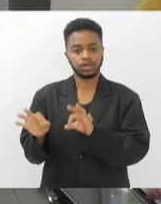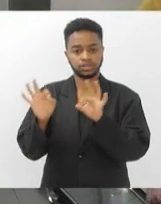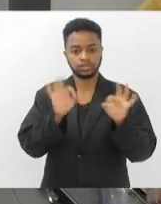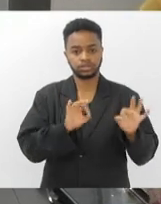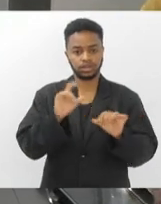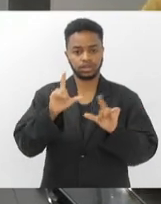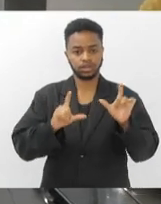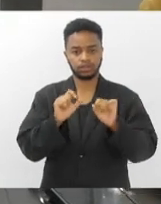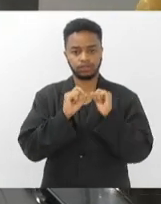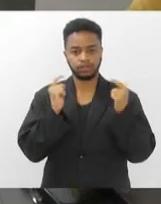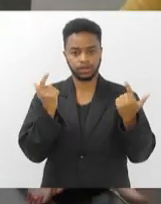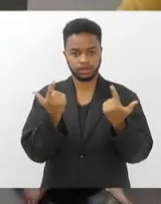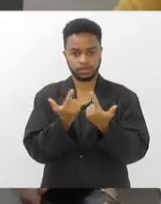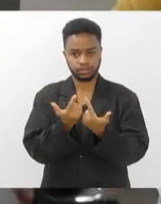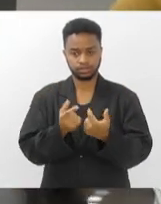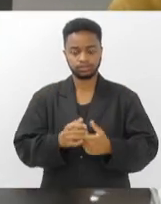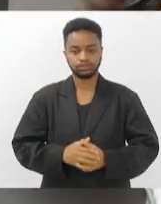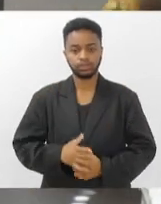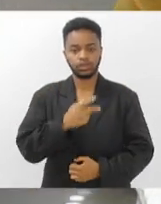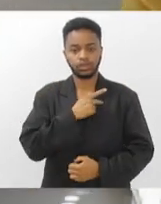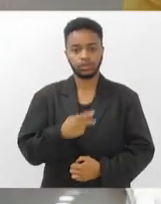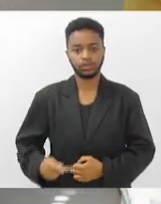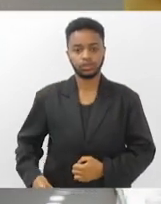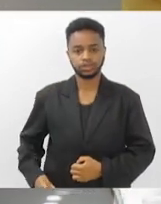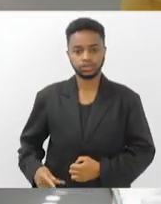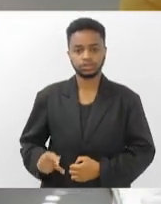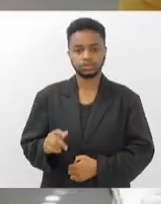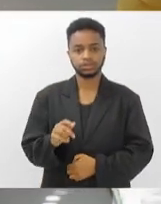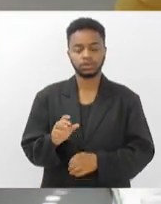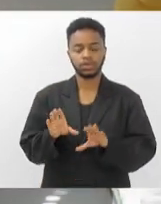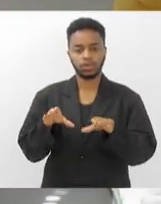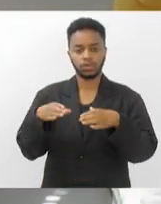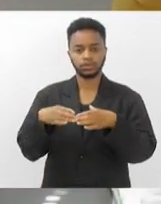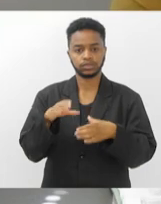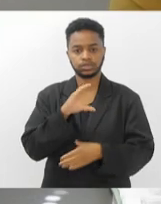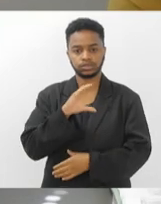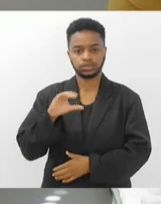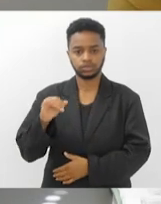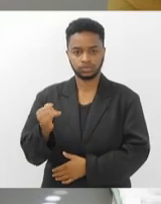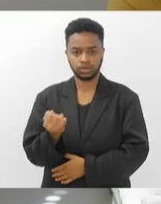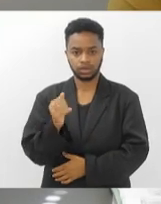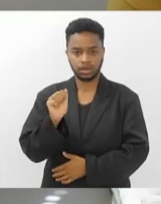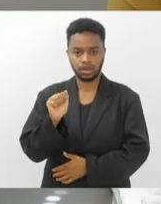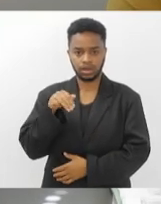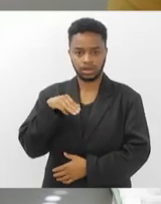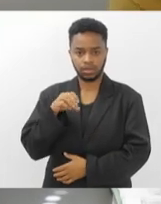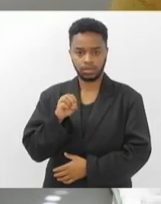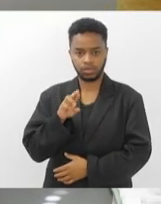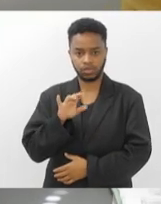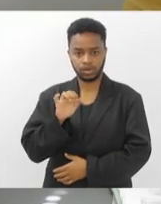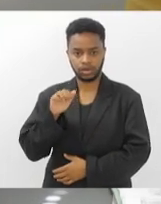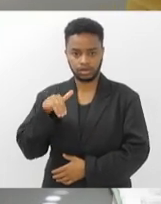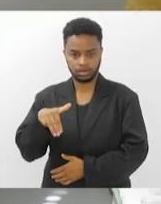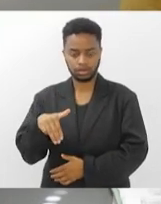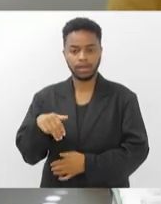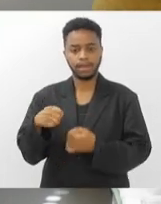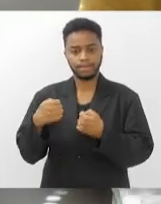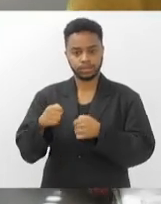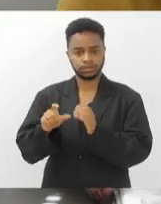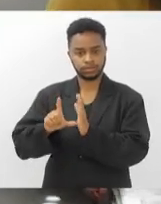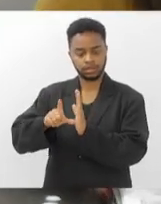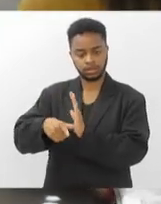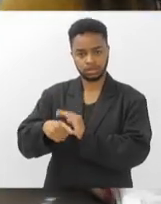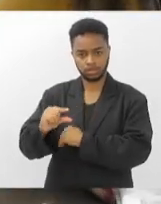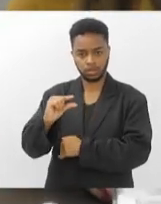TV Alerge. A pedido do nosso presidente da Comissão de Constituição e Justiça, Rodrigo Amorim, que precisou se atrasar um